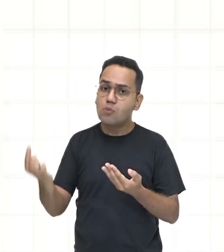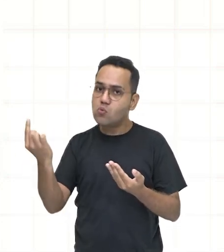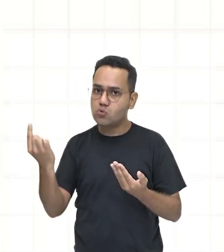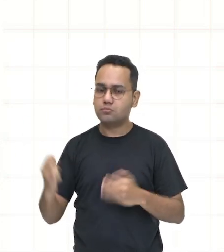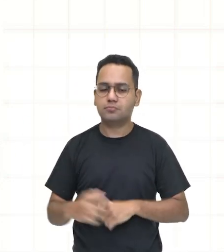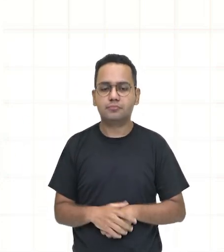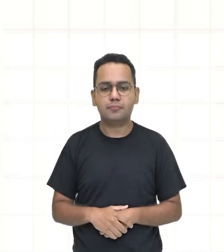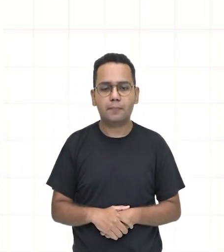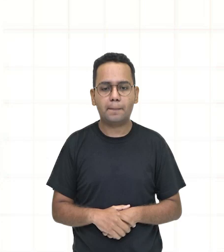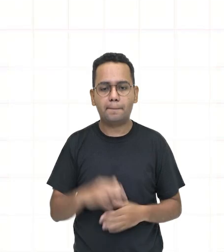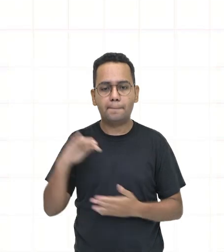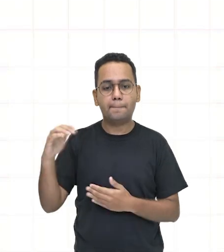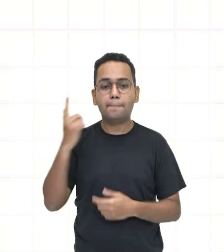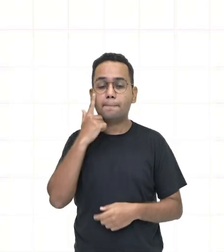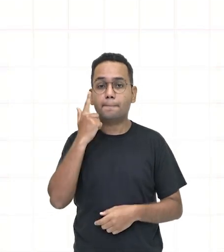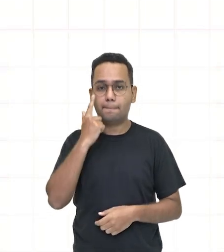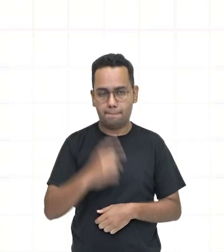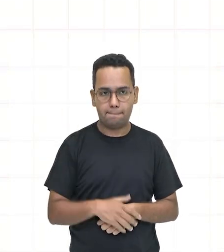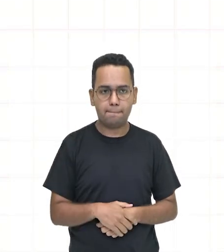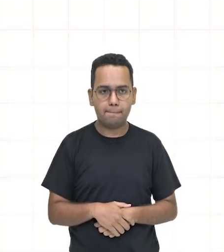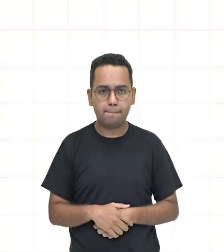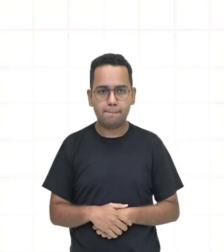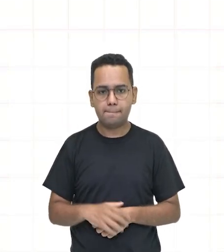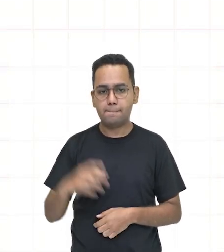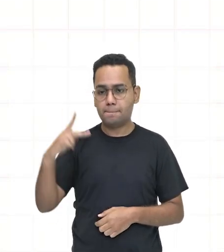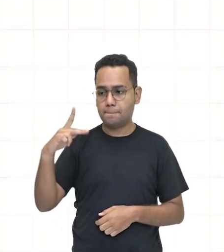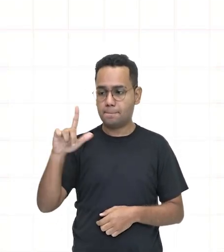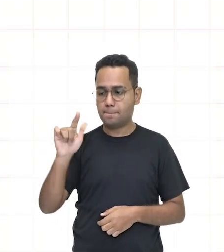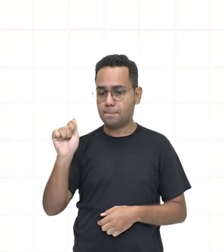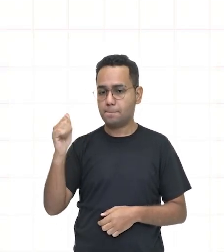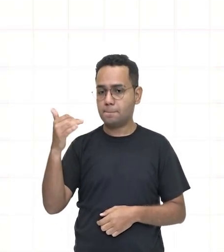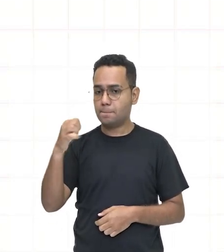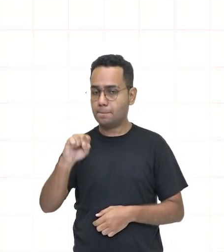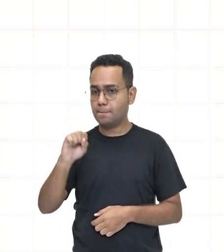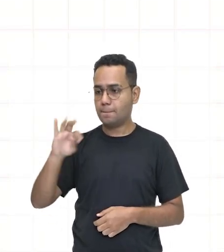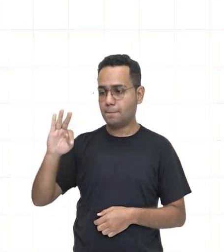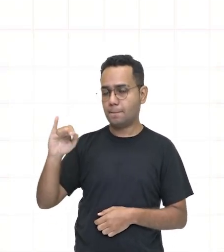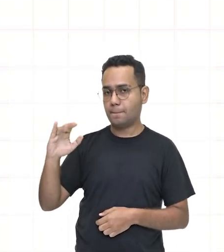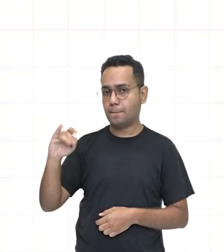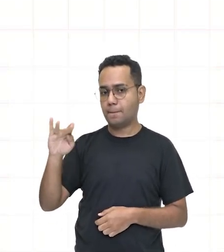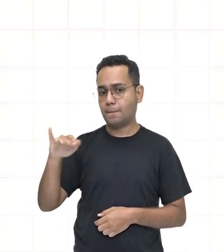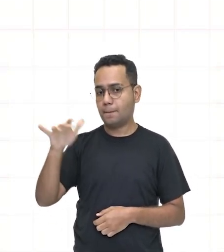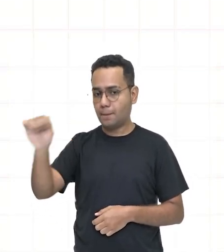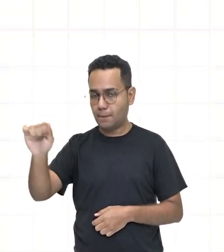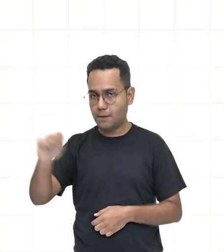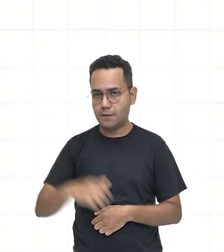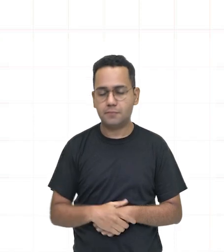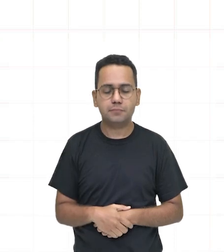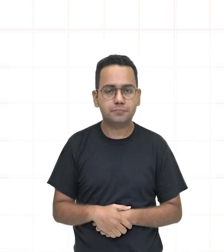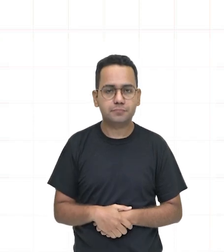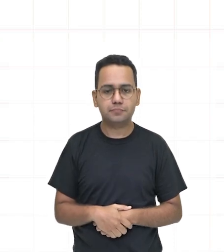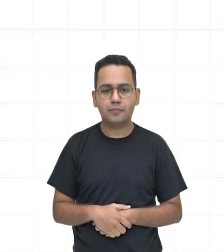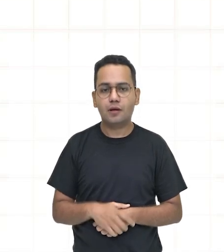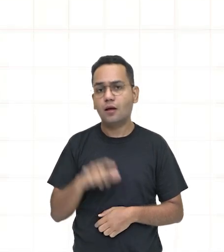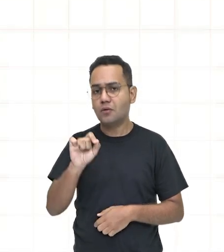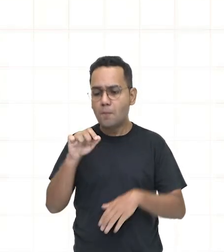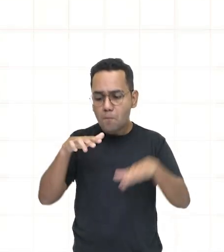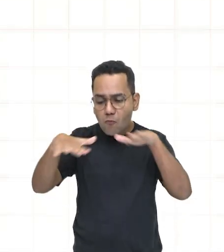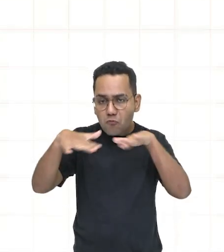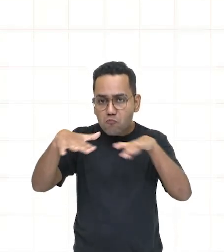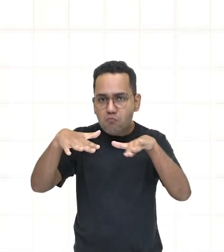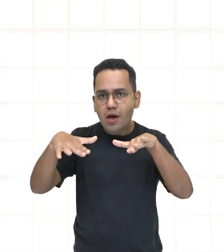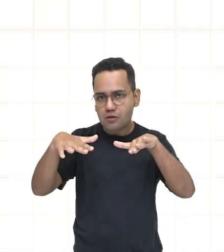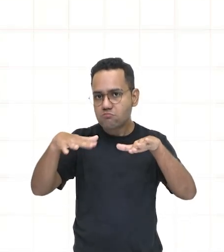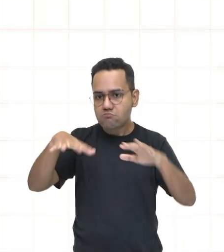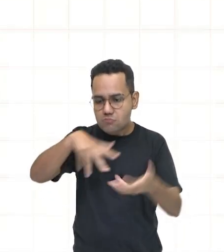nas placas tectônicas e suas divisões. Então, vocês se recordam dessa teoria,